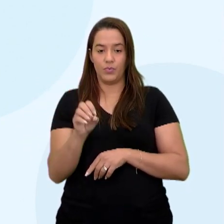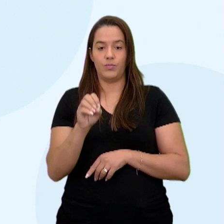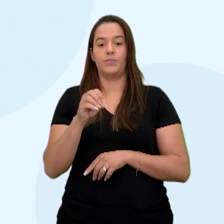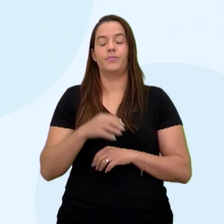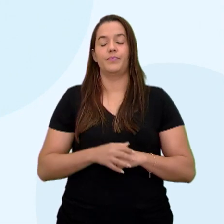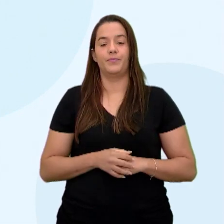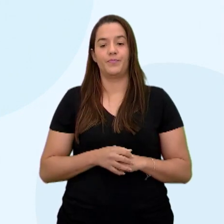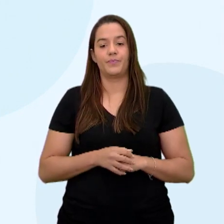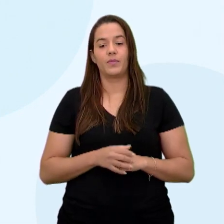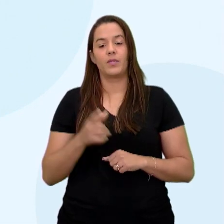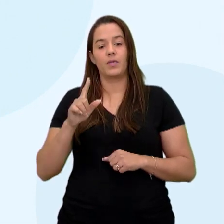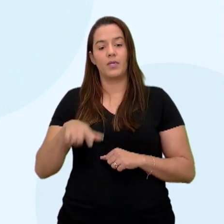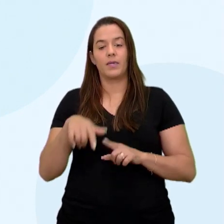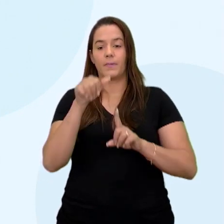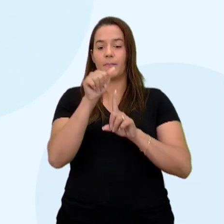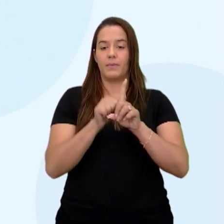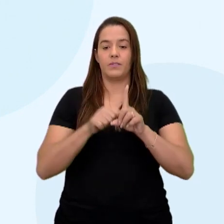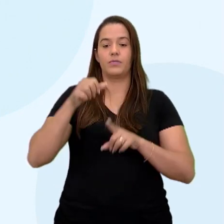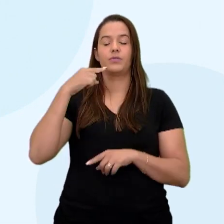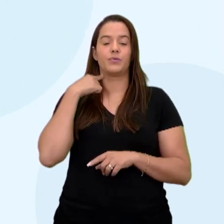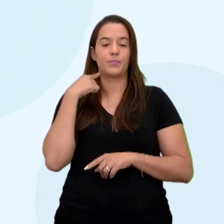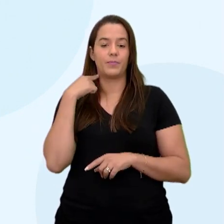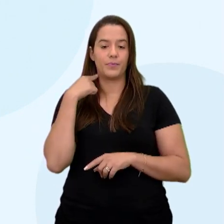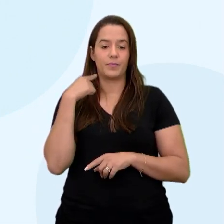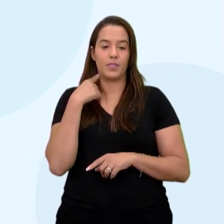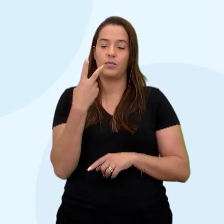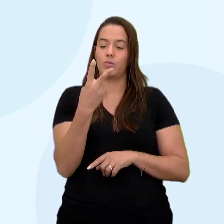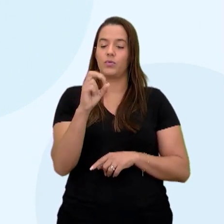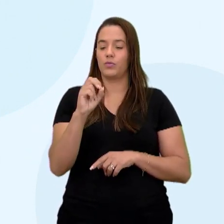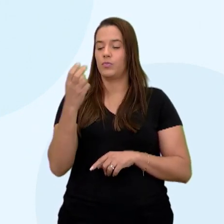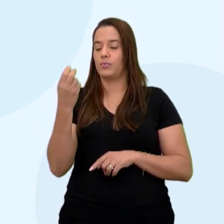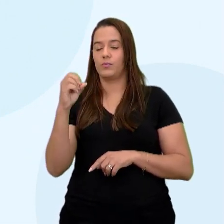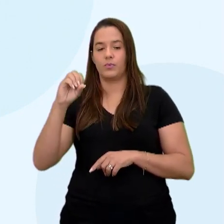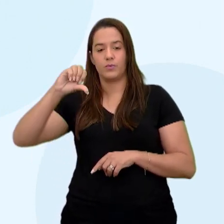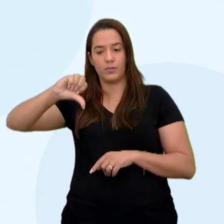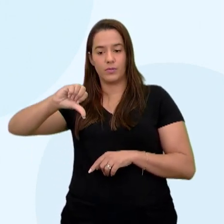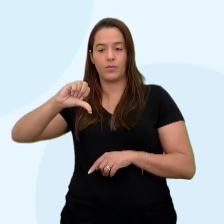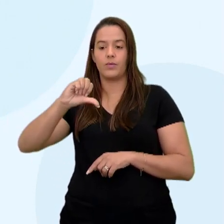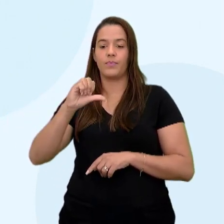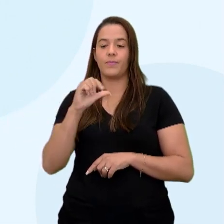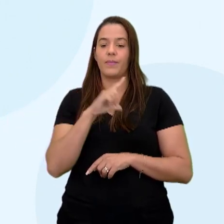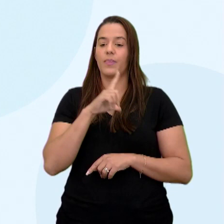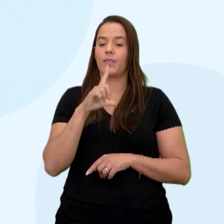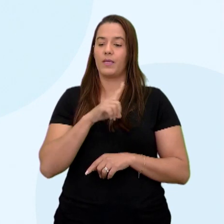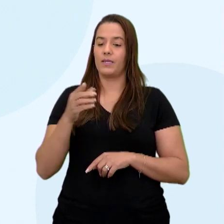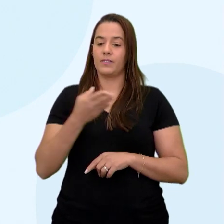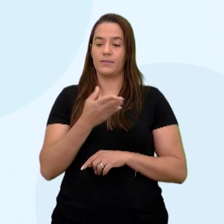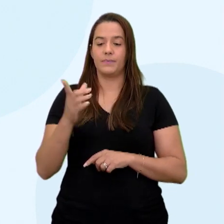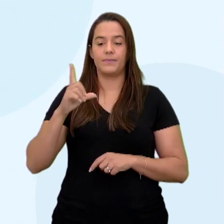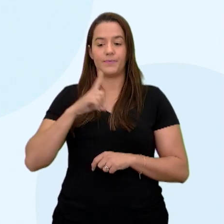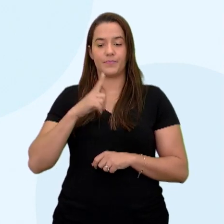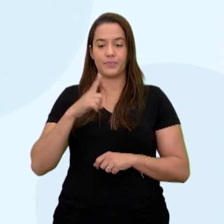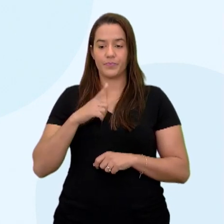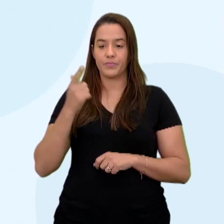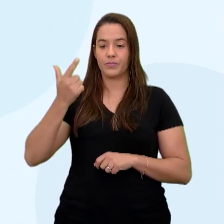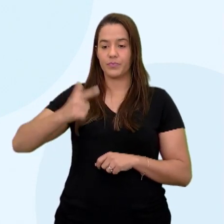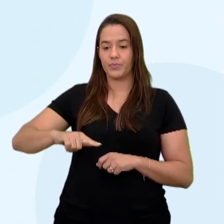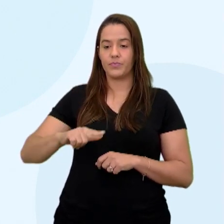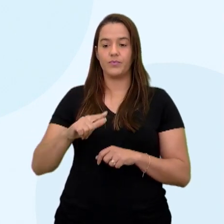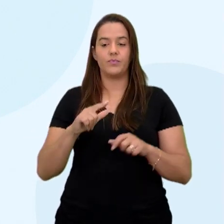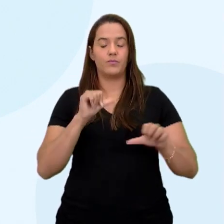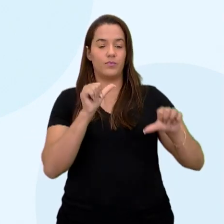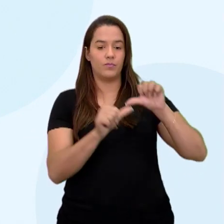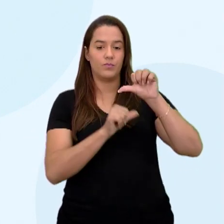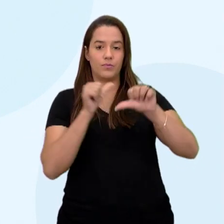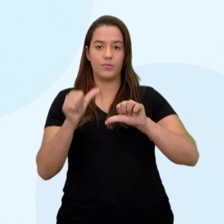quaternário. Em maio de 2009, uma decisão da Comissão Internacional de Estratigrafia, ratificada